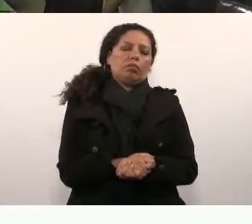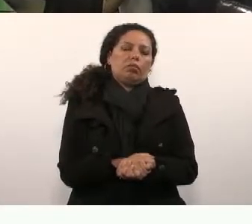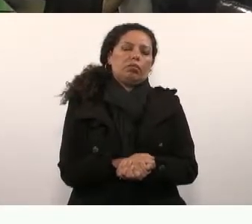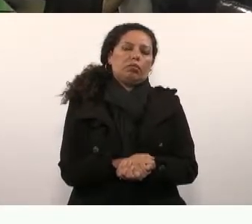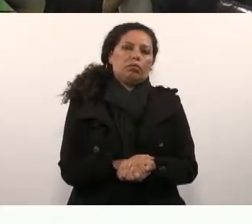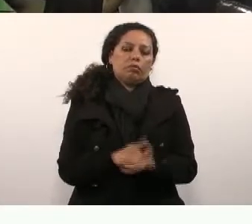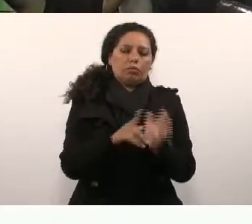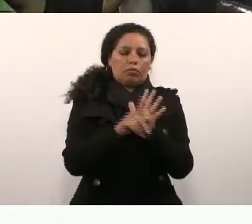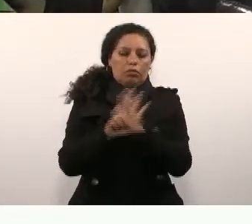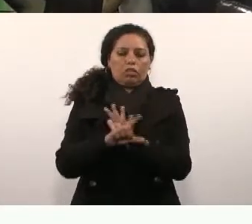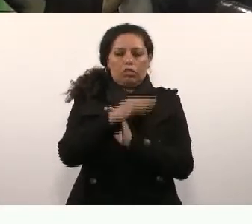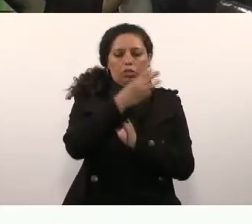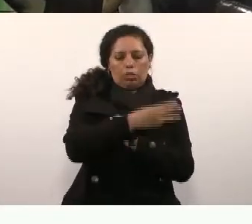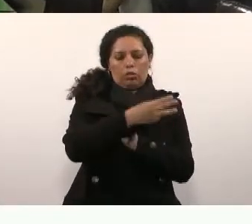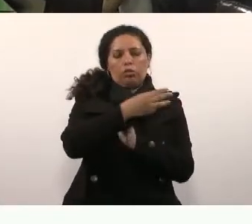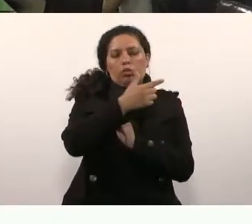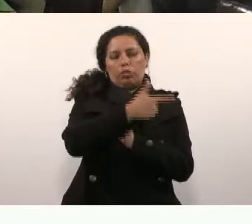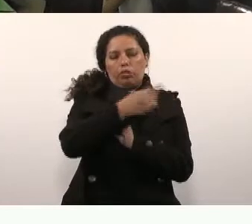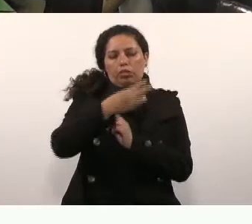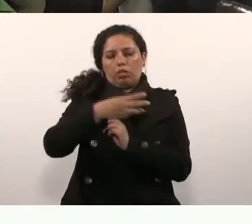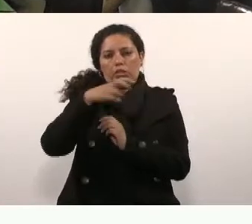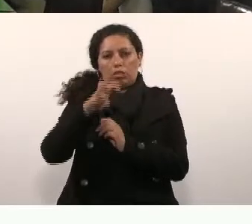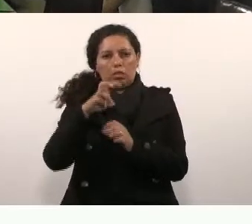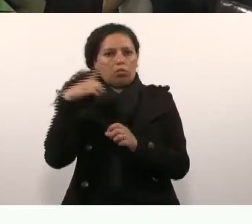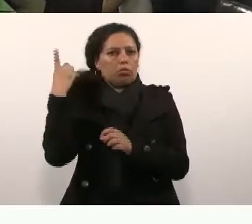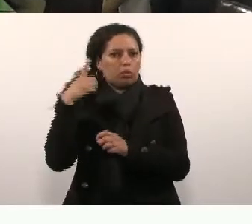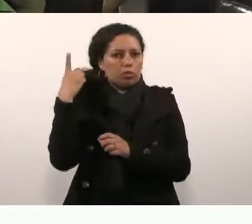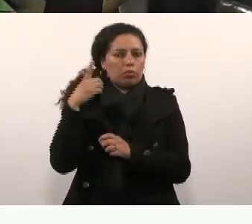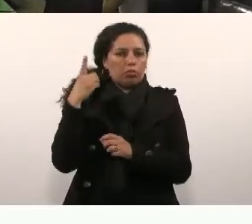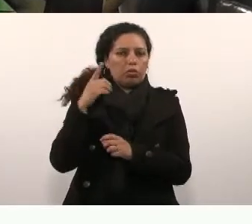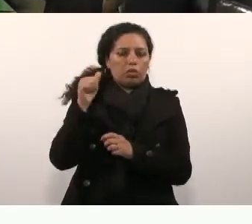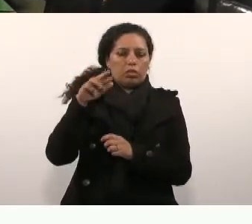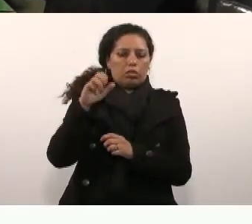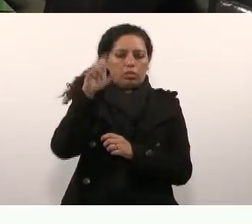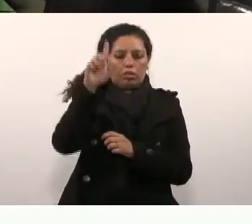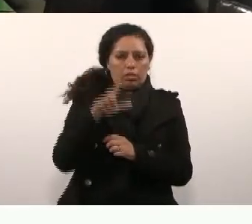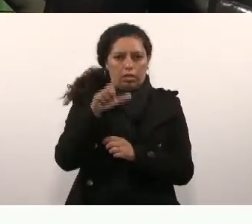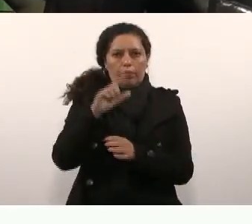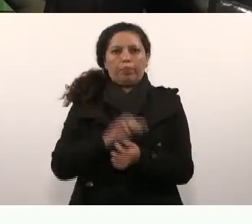O projeto de lei 235/2015, de autoria do deputado André Siciliano.